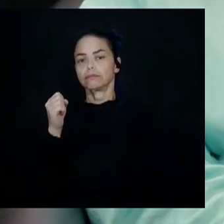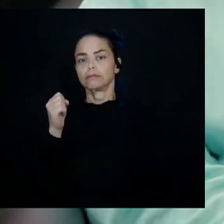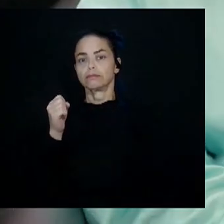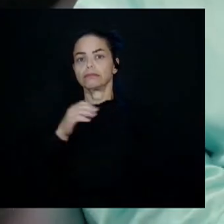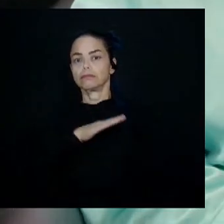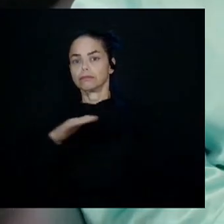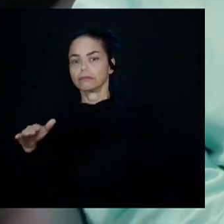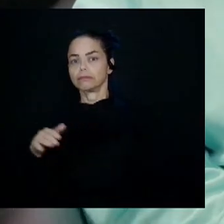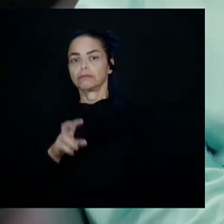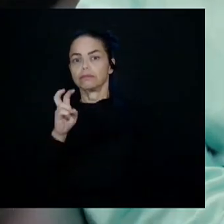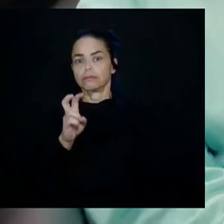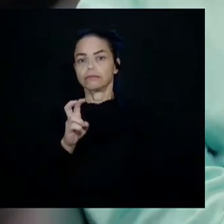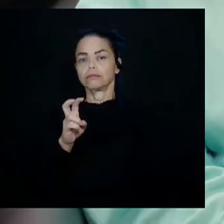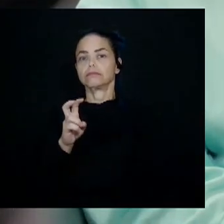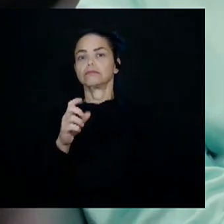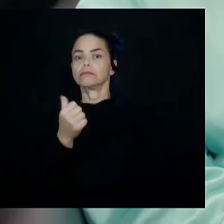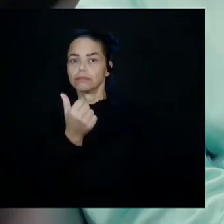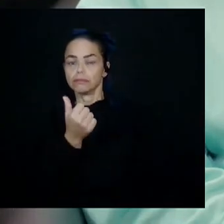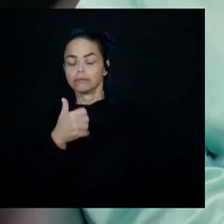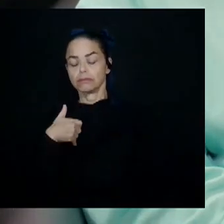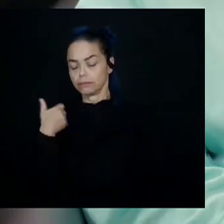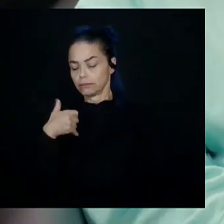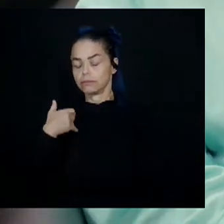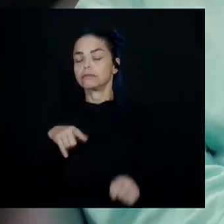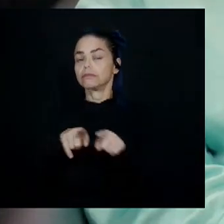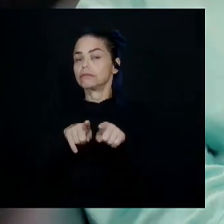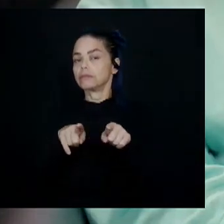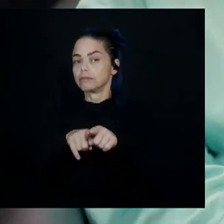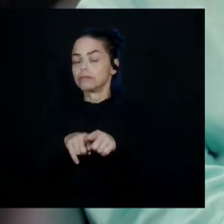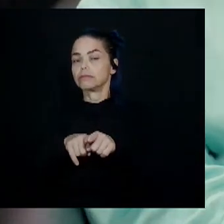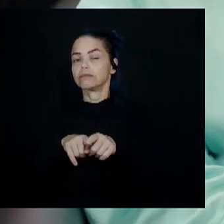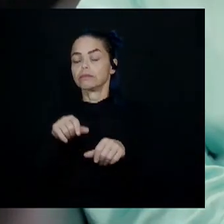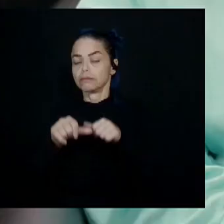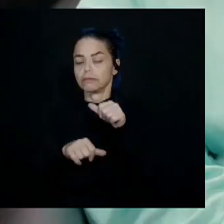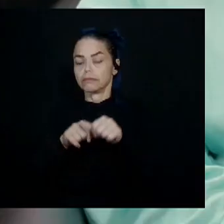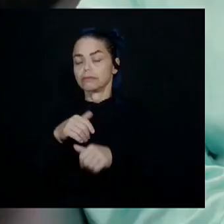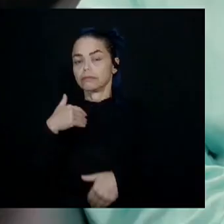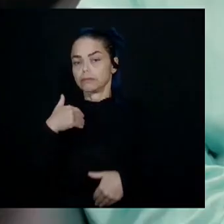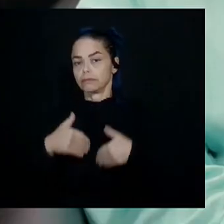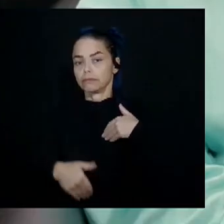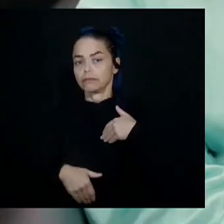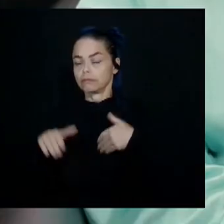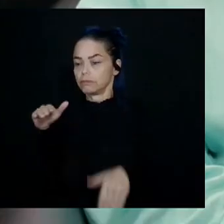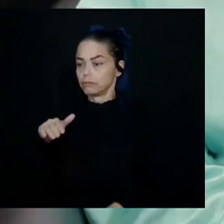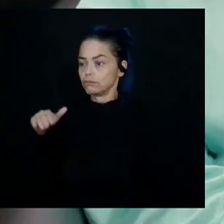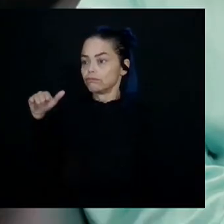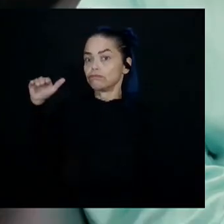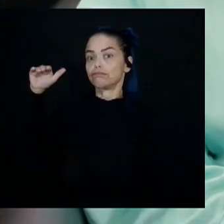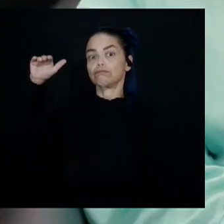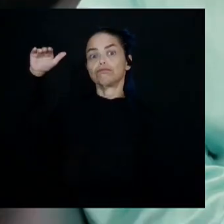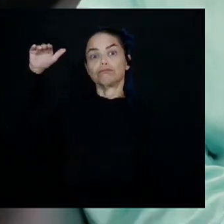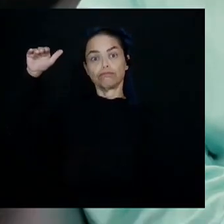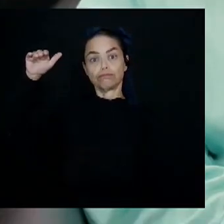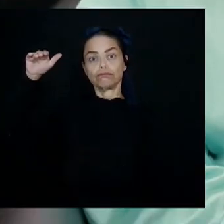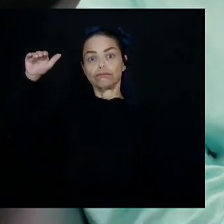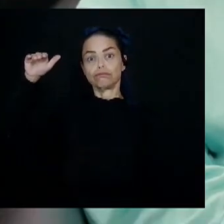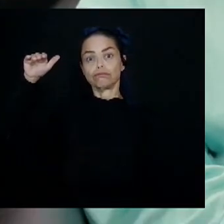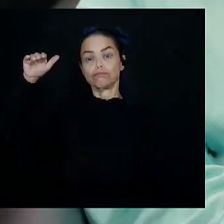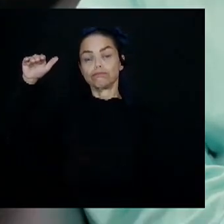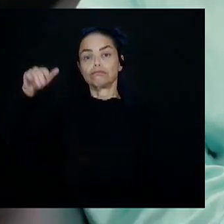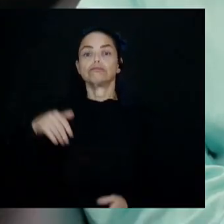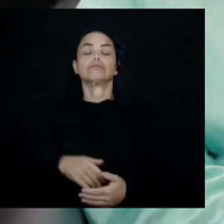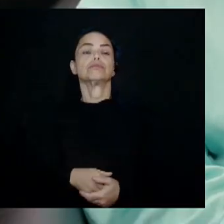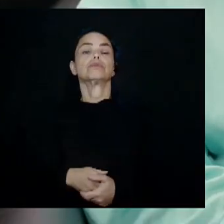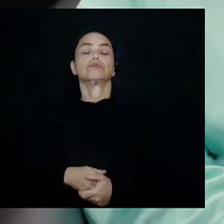idade. Tá? Também na puberdade ocorre aquele crescimento, aquele estirão do crescimento,